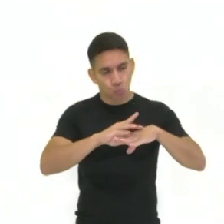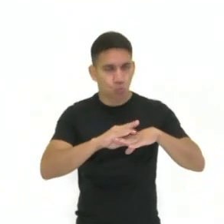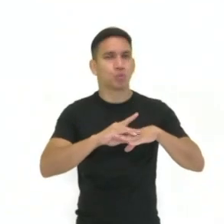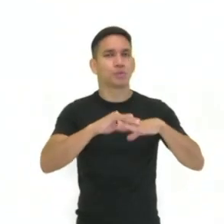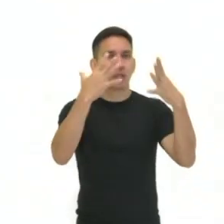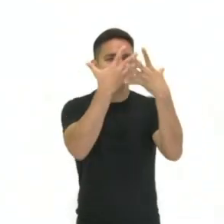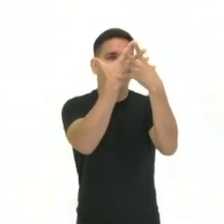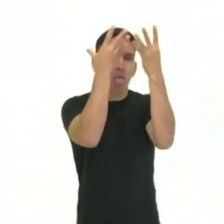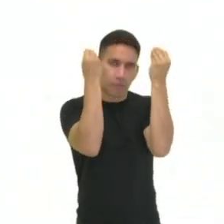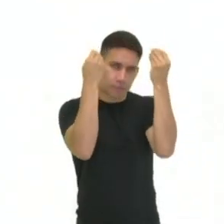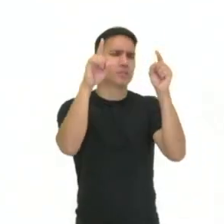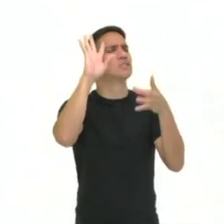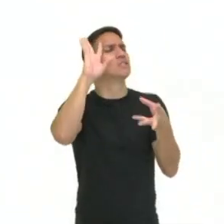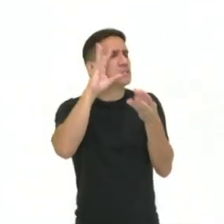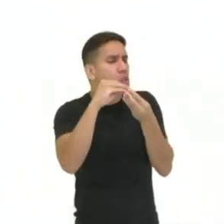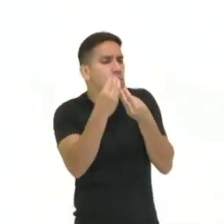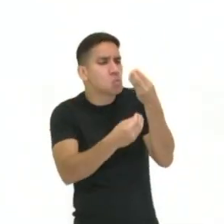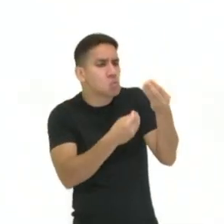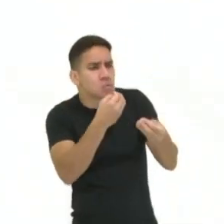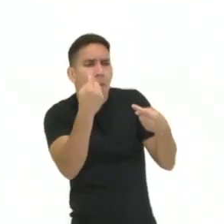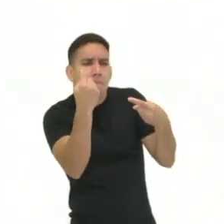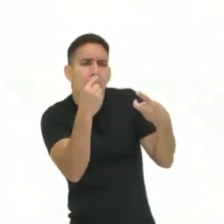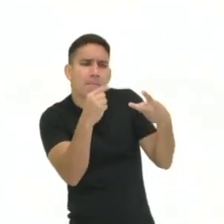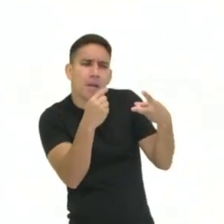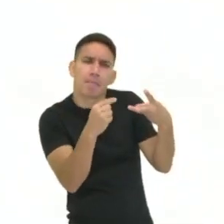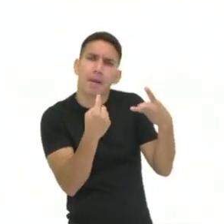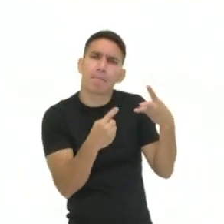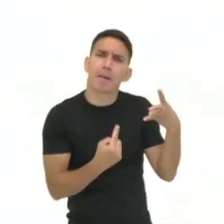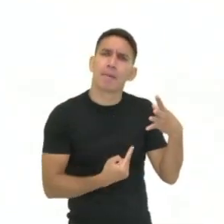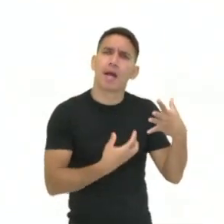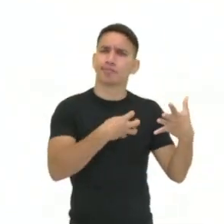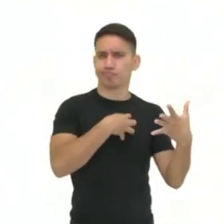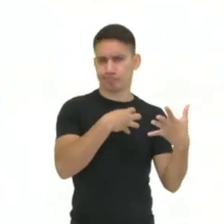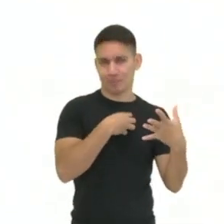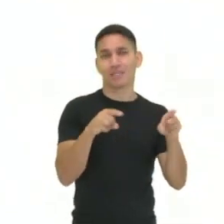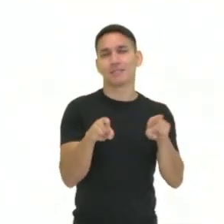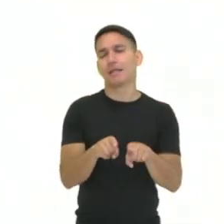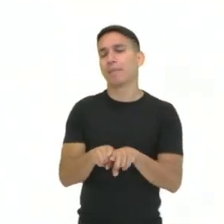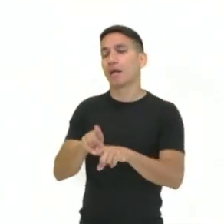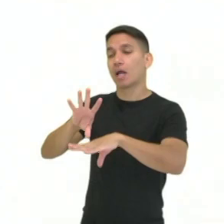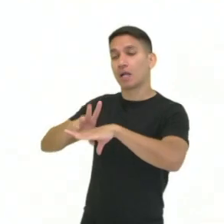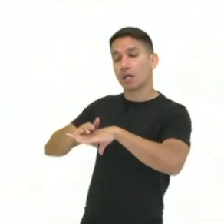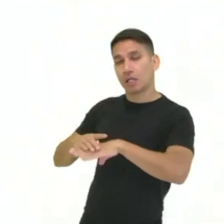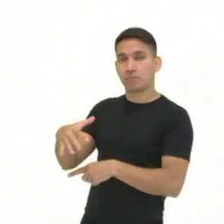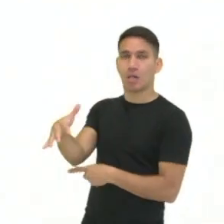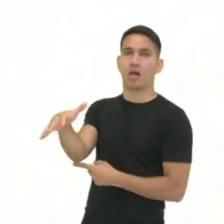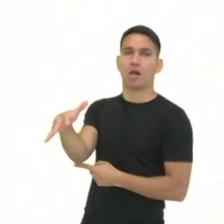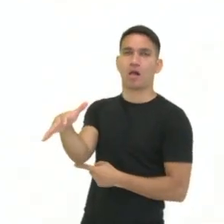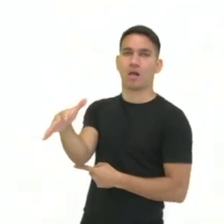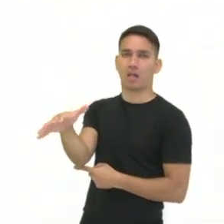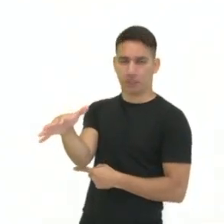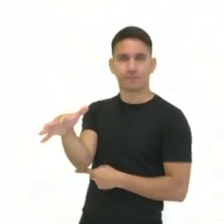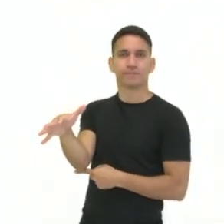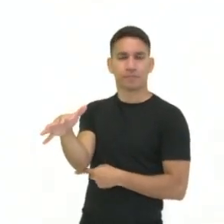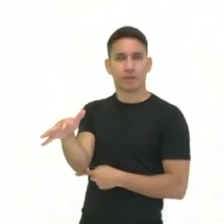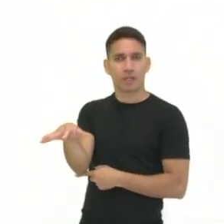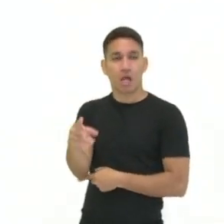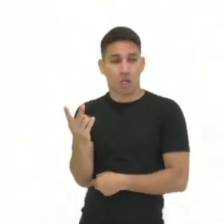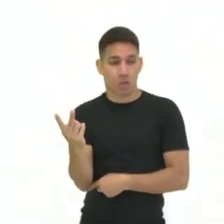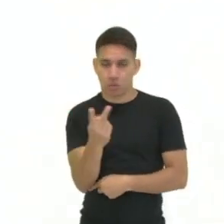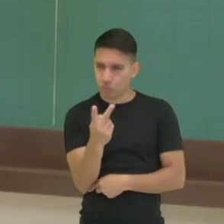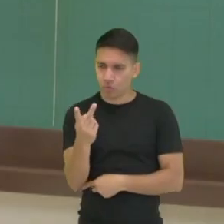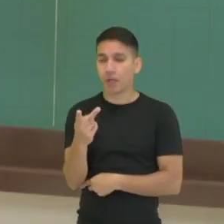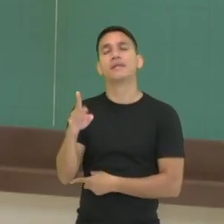entendemos um pouquinho sobre ela, as suas características e sintomas, e a mesma coisa para o mal de Parkinson. Entendemos